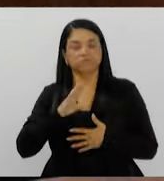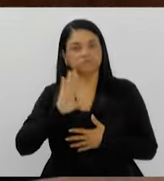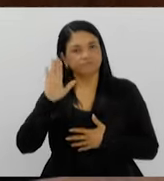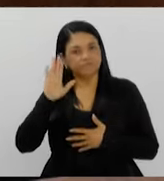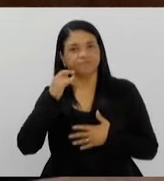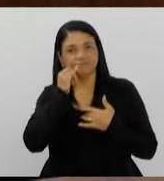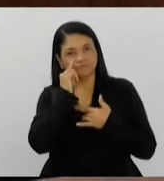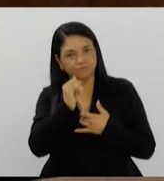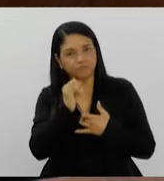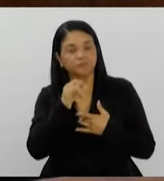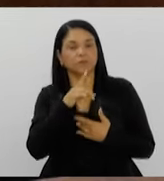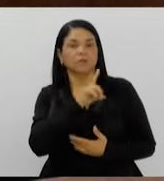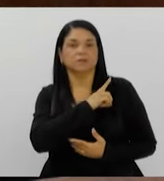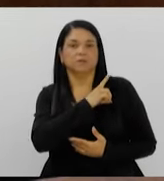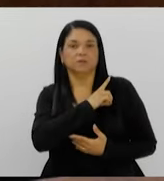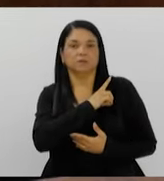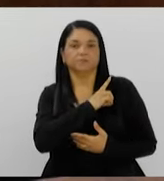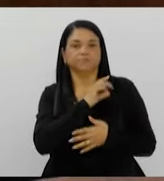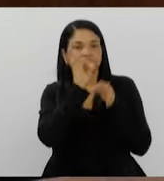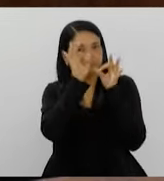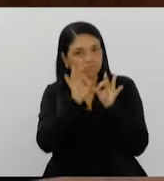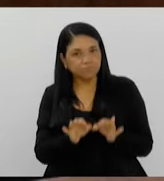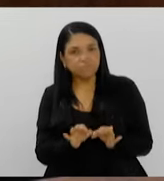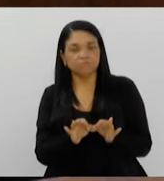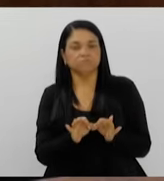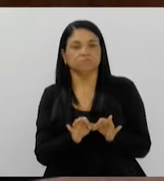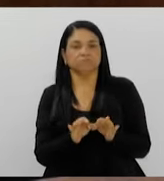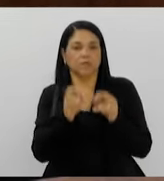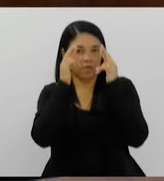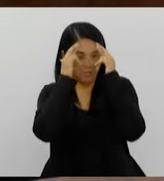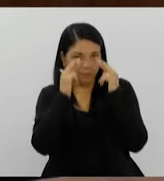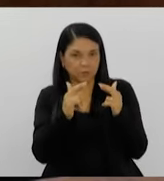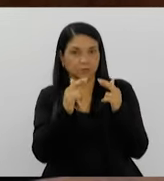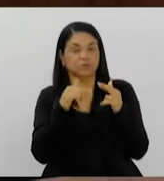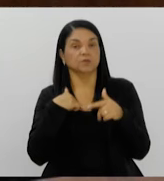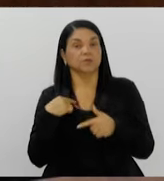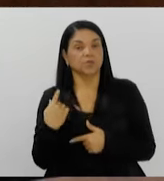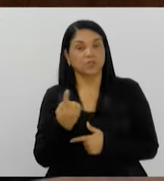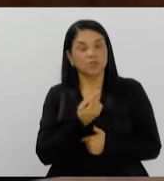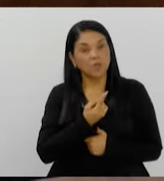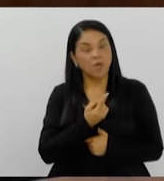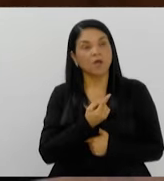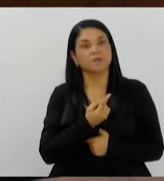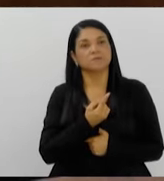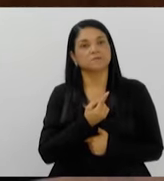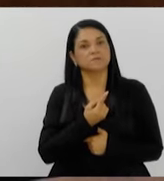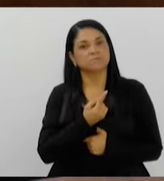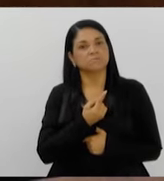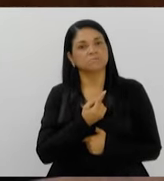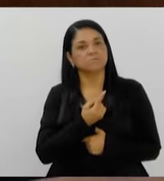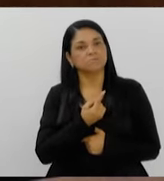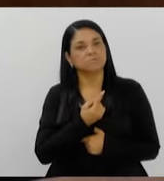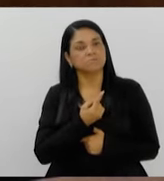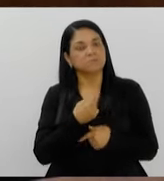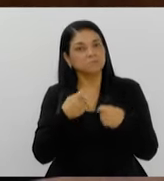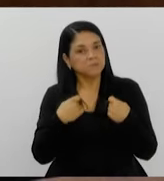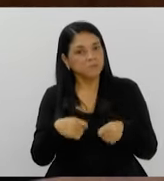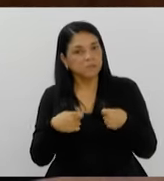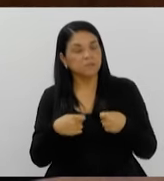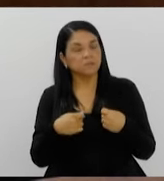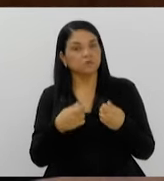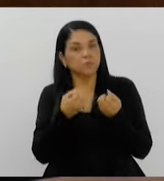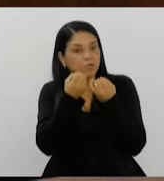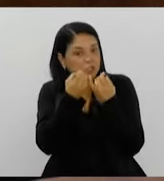correto muito respeitoso e acho que sim nós deveríamos ter pelo menos uma satisfação de